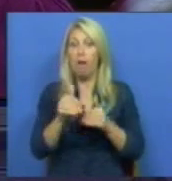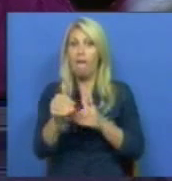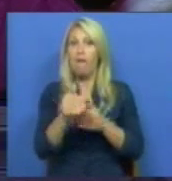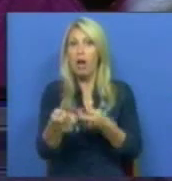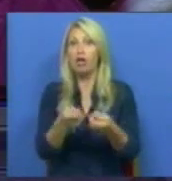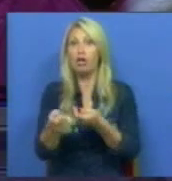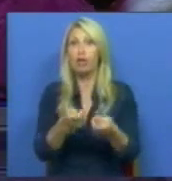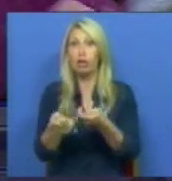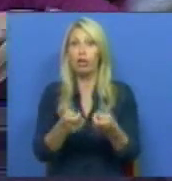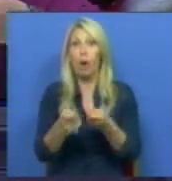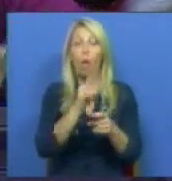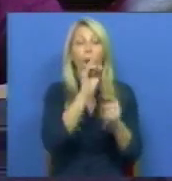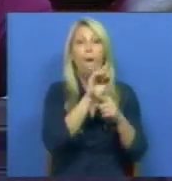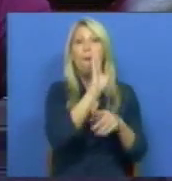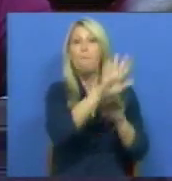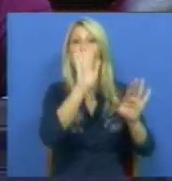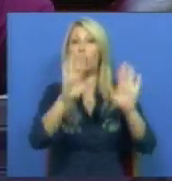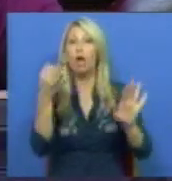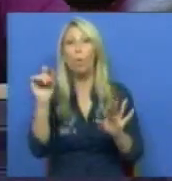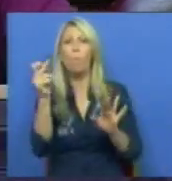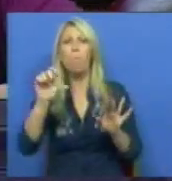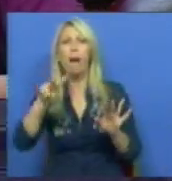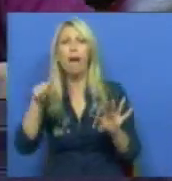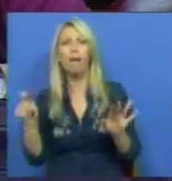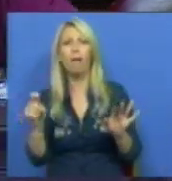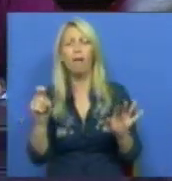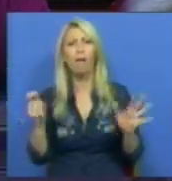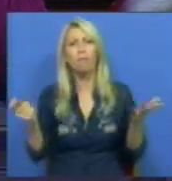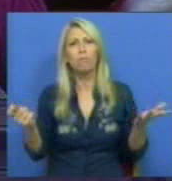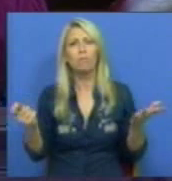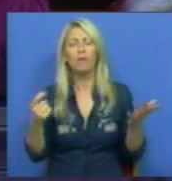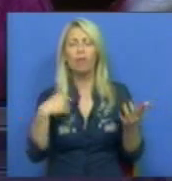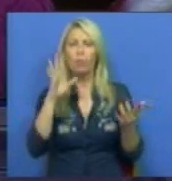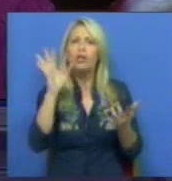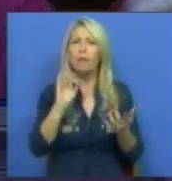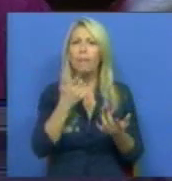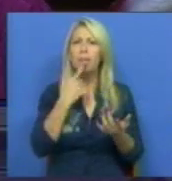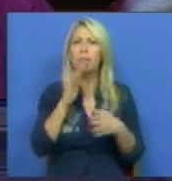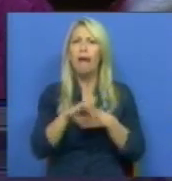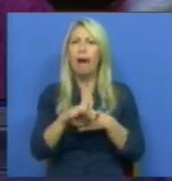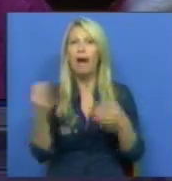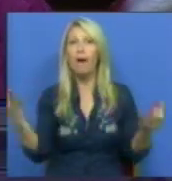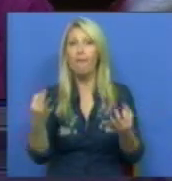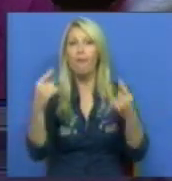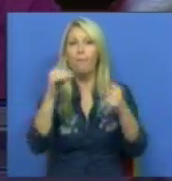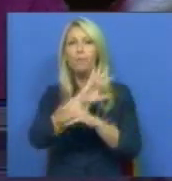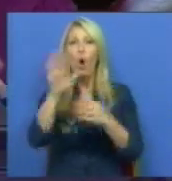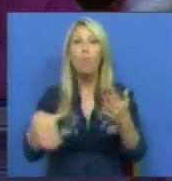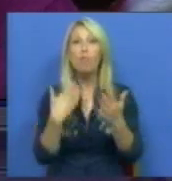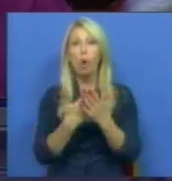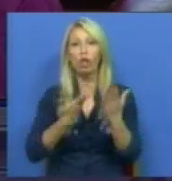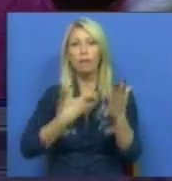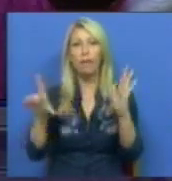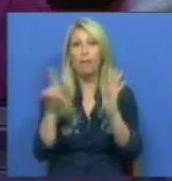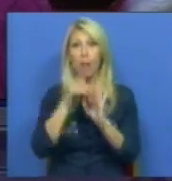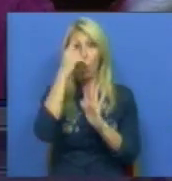Coa e o Parque Arqueológico do Vale do Coa. Fomos então tentar perceber esta carta e encontramos realmente uma proposta de decreto-lei do dia antes